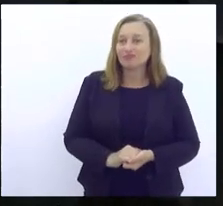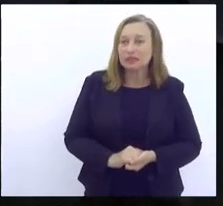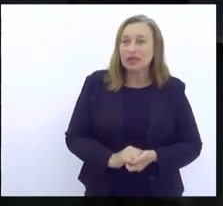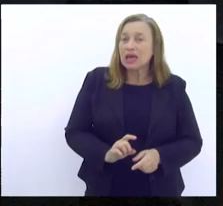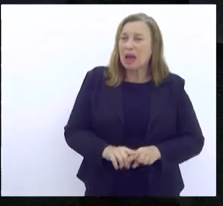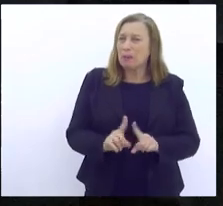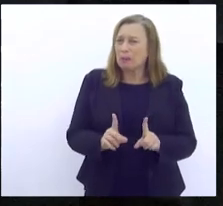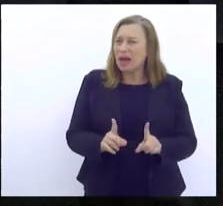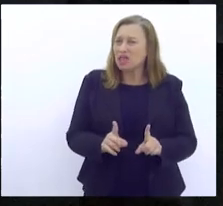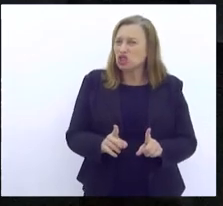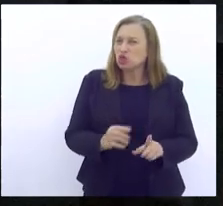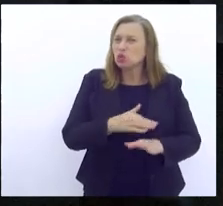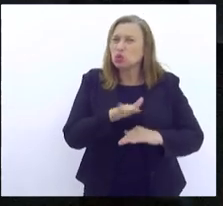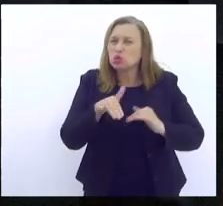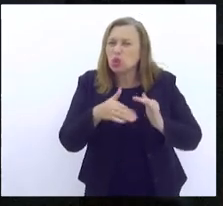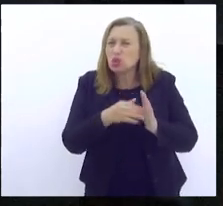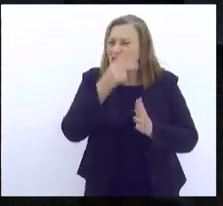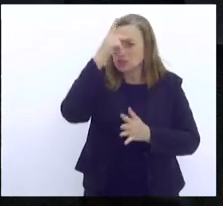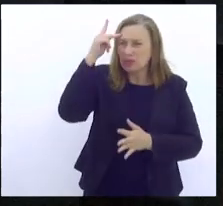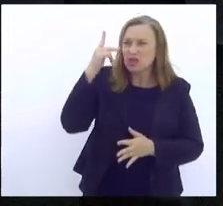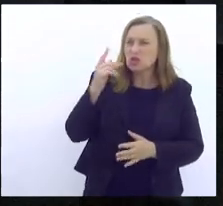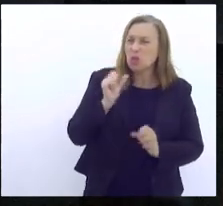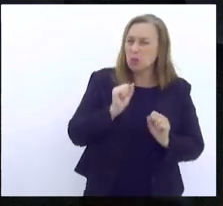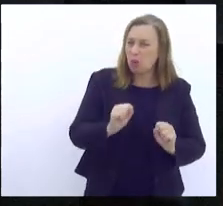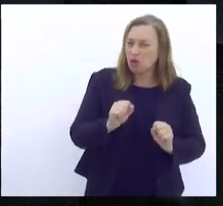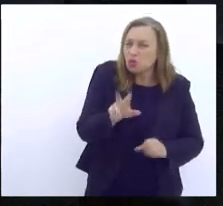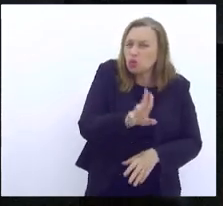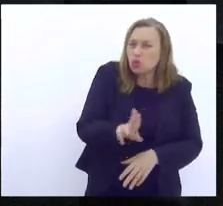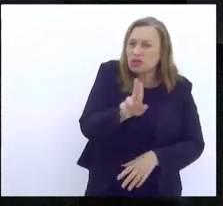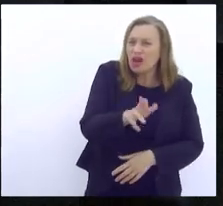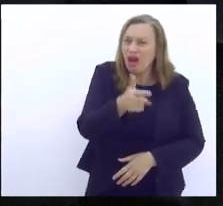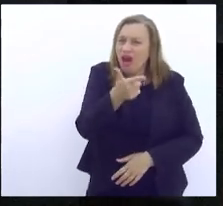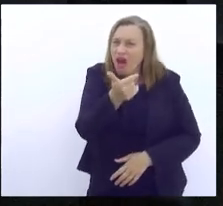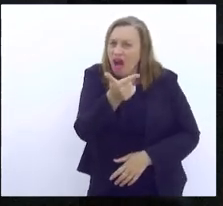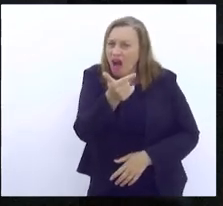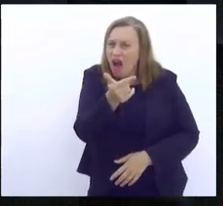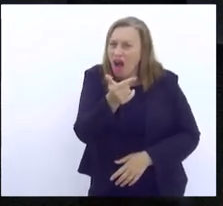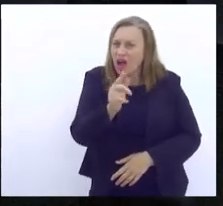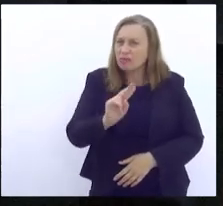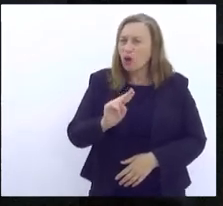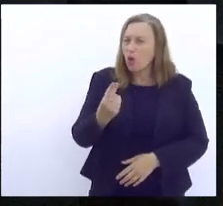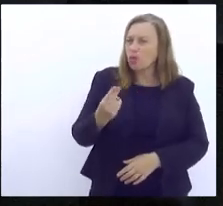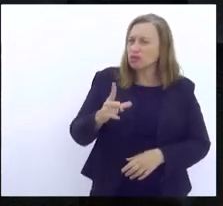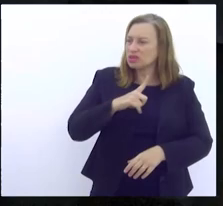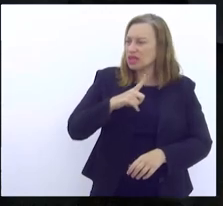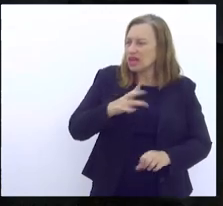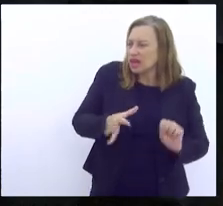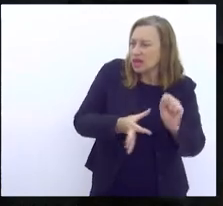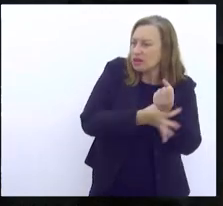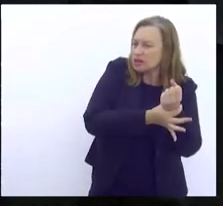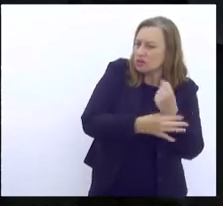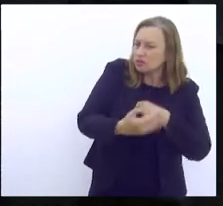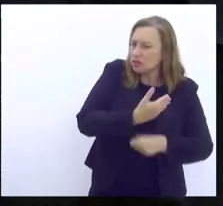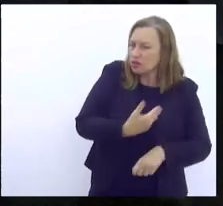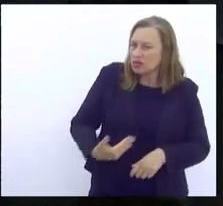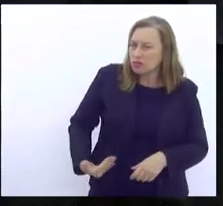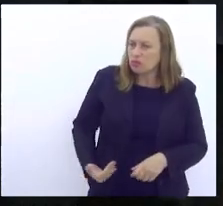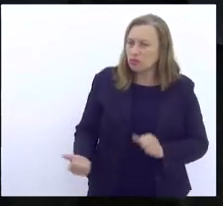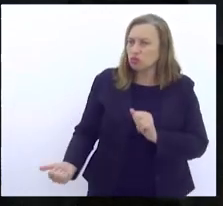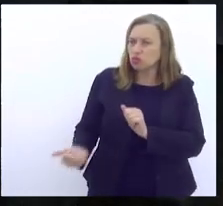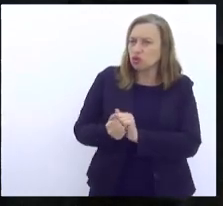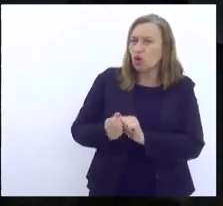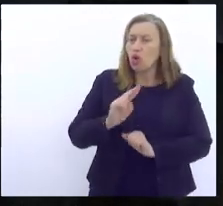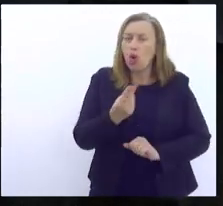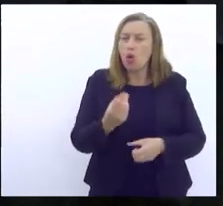Mas nem todo mundo pode andar armado, nem todo mundo pode andar com seguranças, nem todo mundo pode andar com